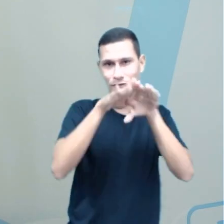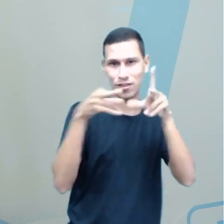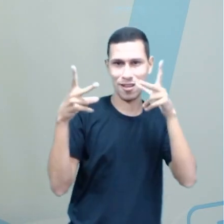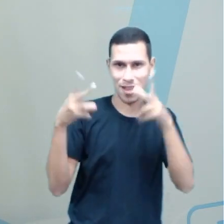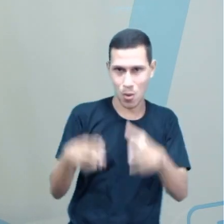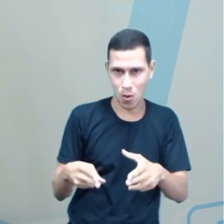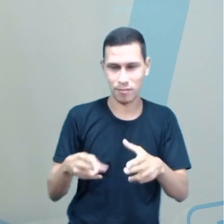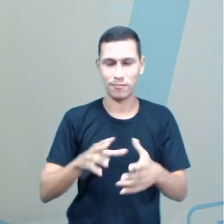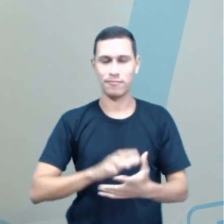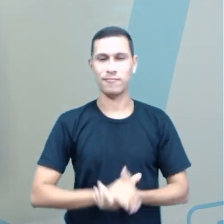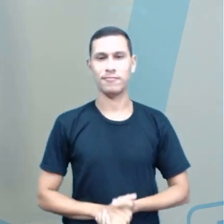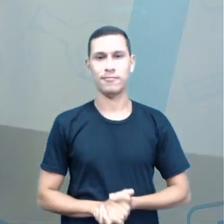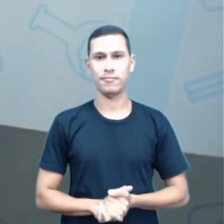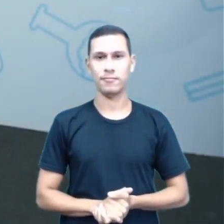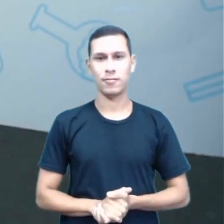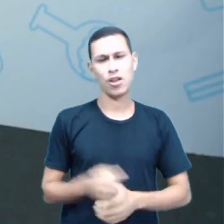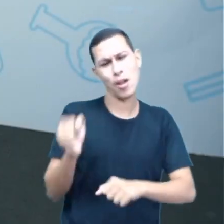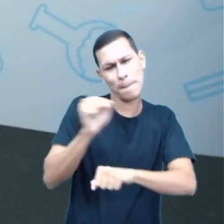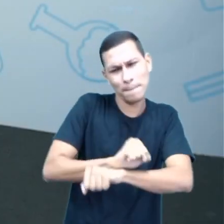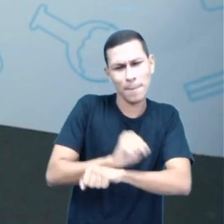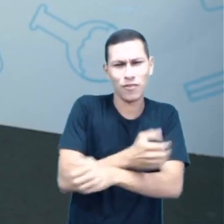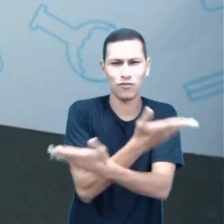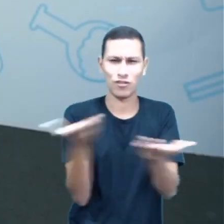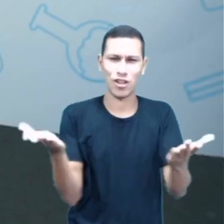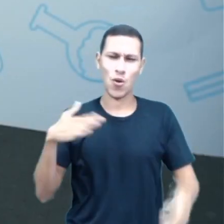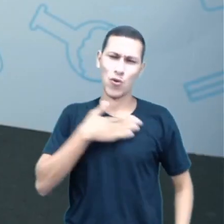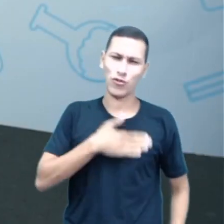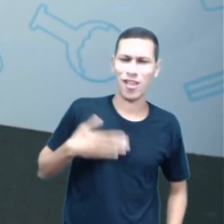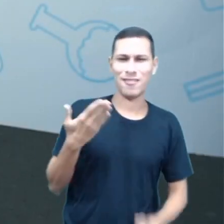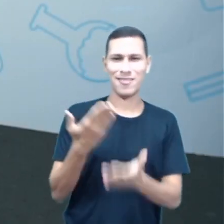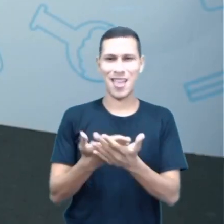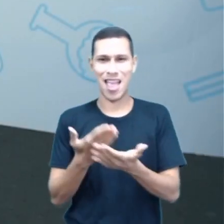igualdade, certo? Espero que vocês tenham gostado da aula de